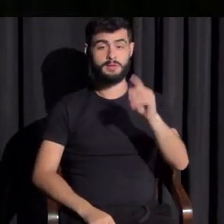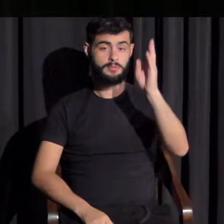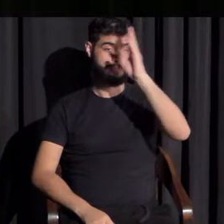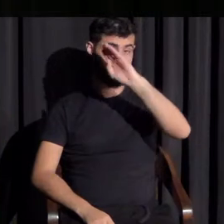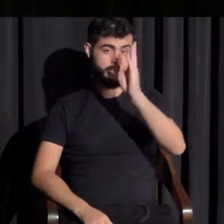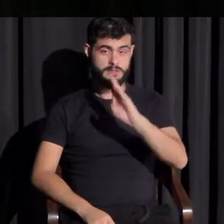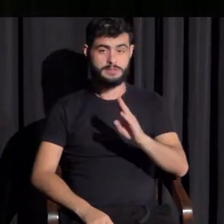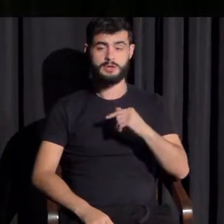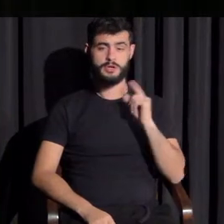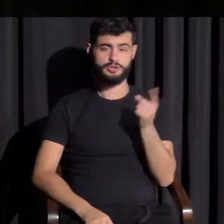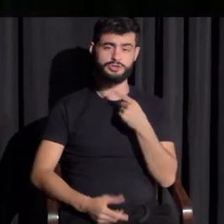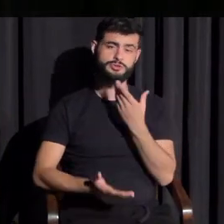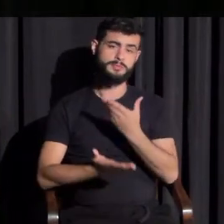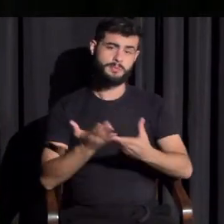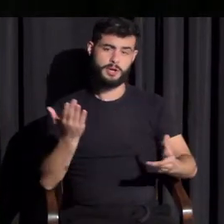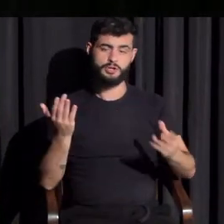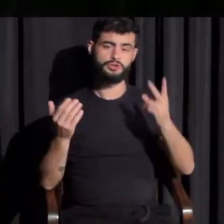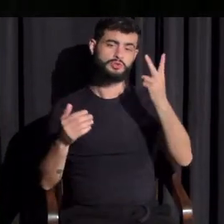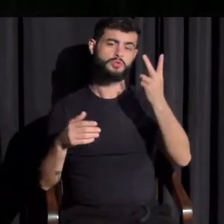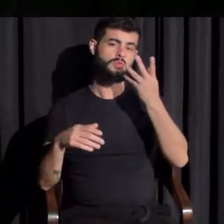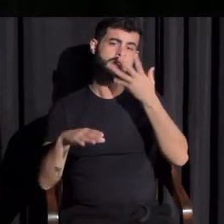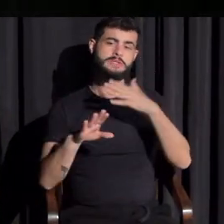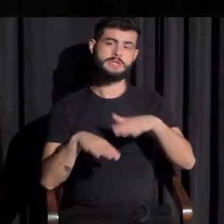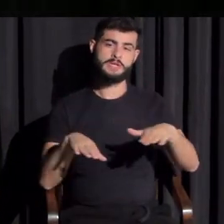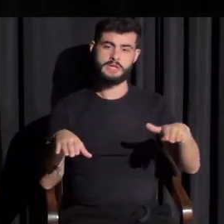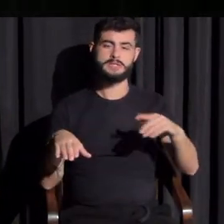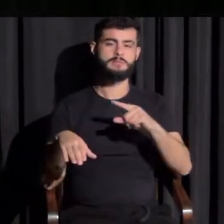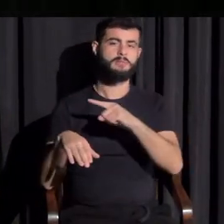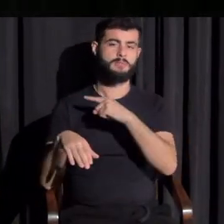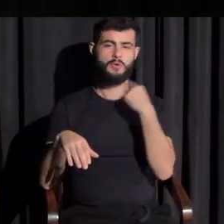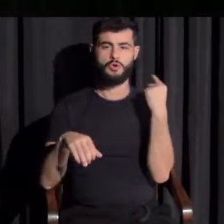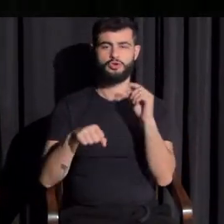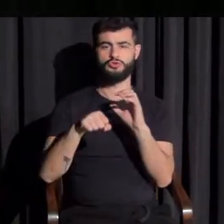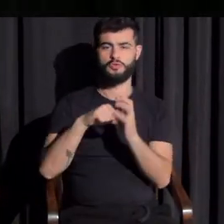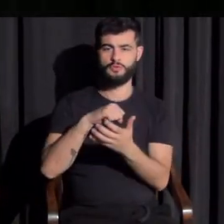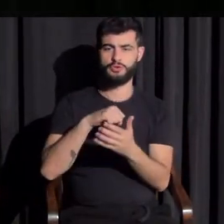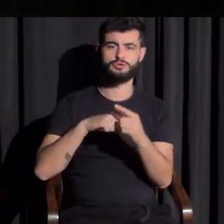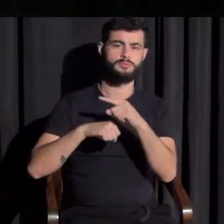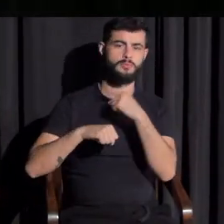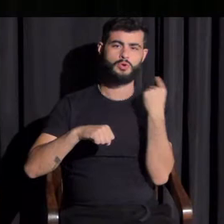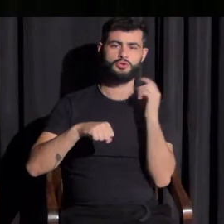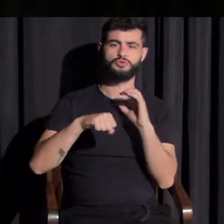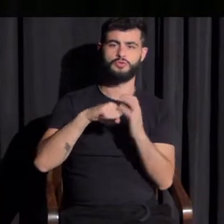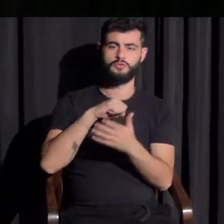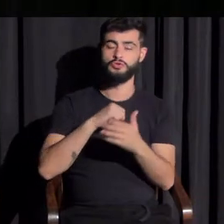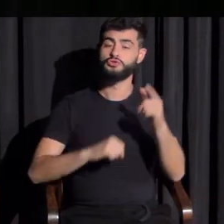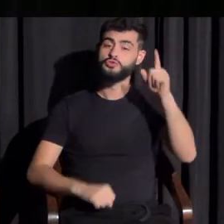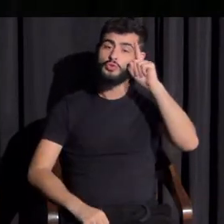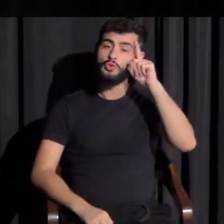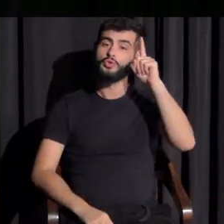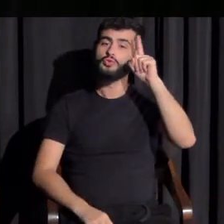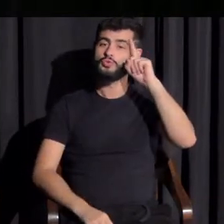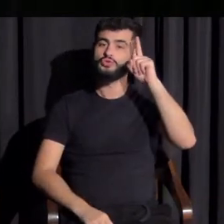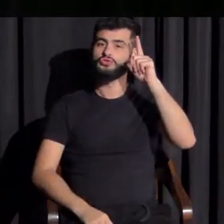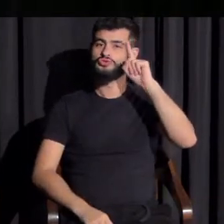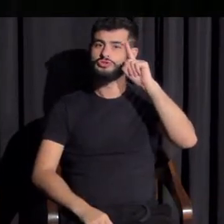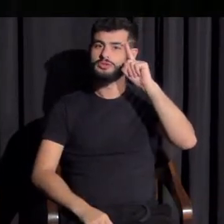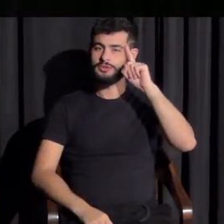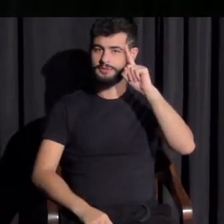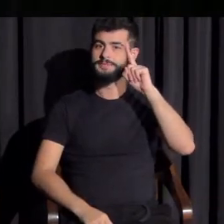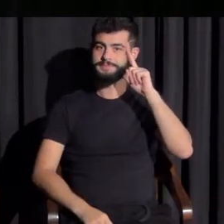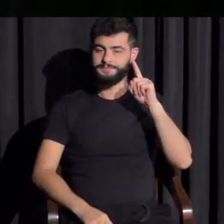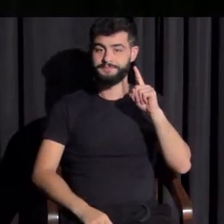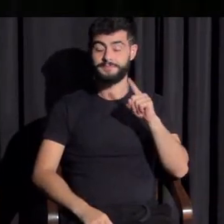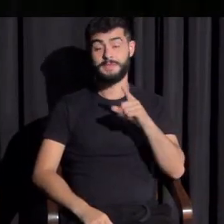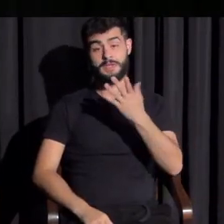de 5 anos todos os dias para a Covid-19. Né, e a região